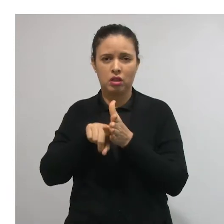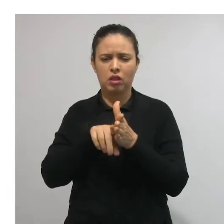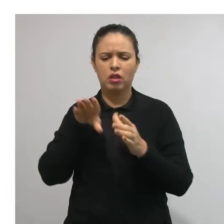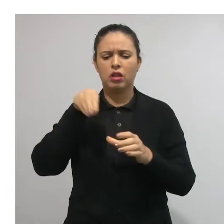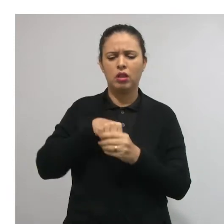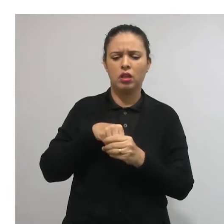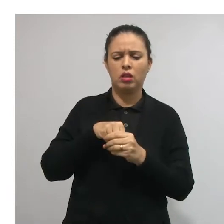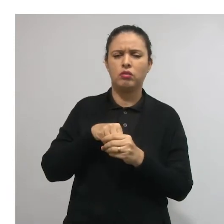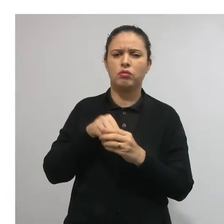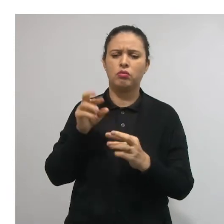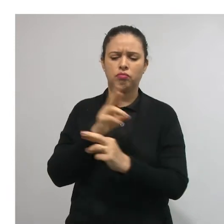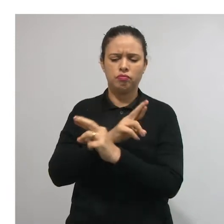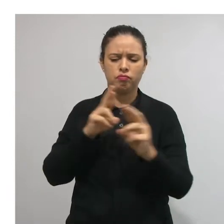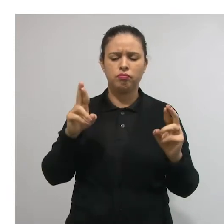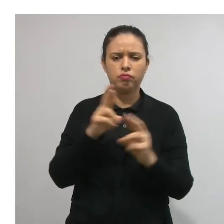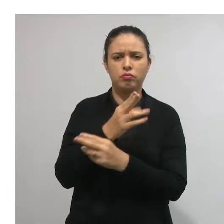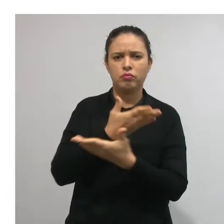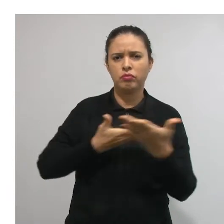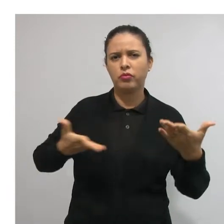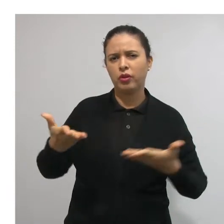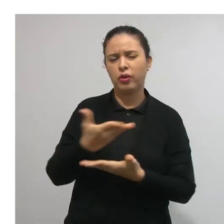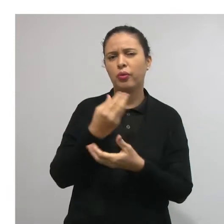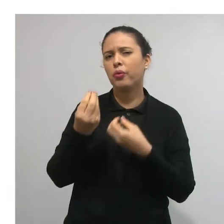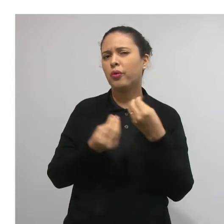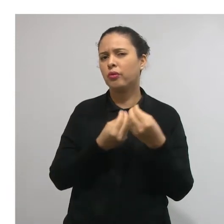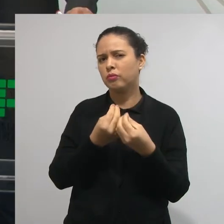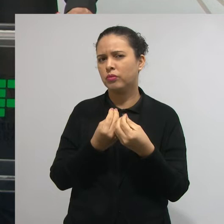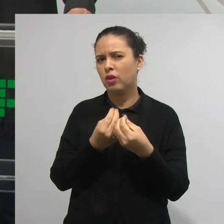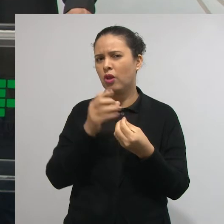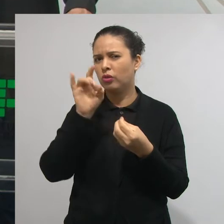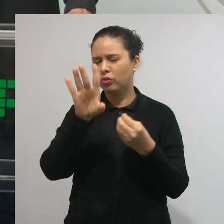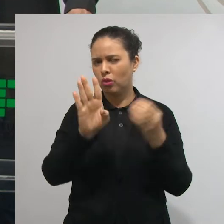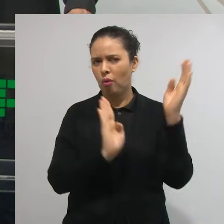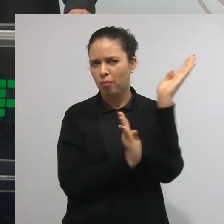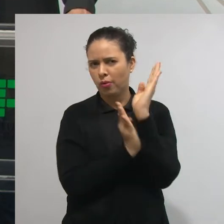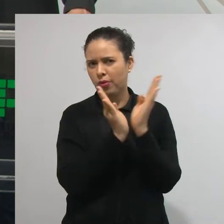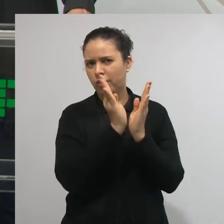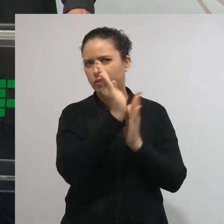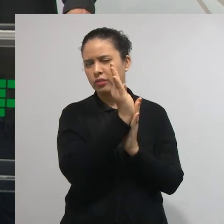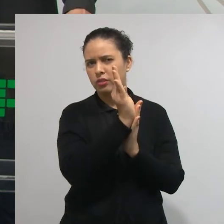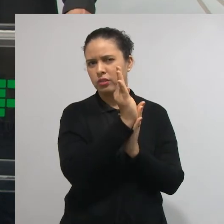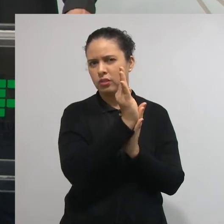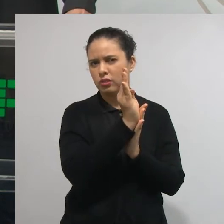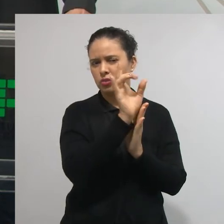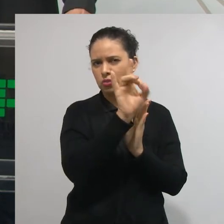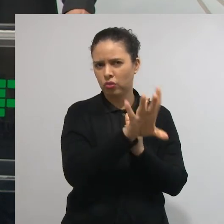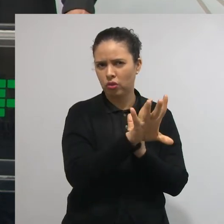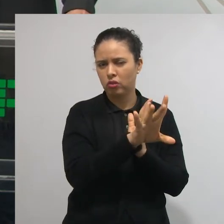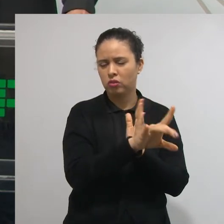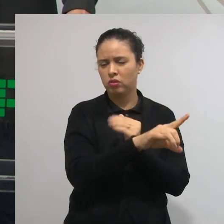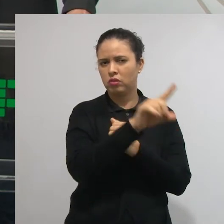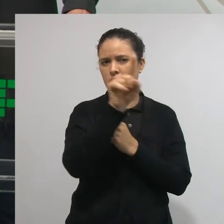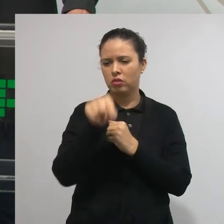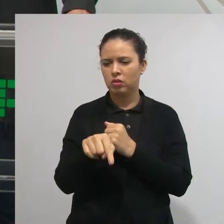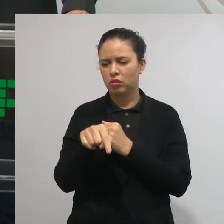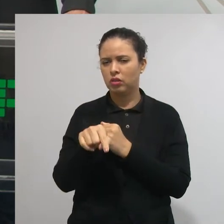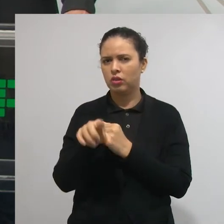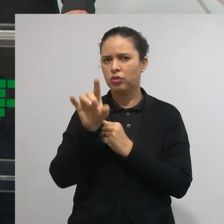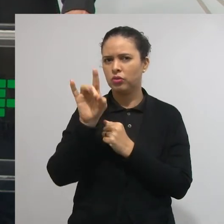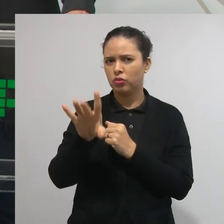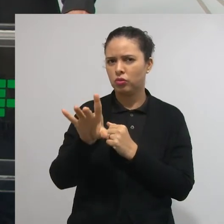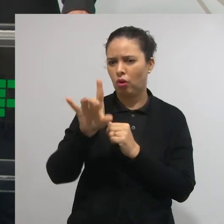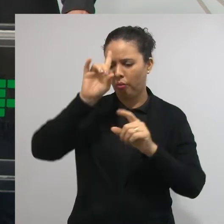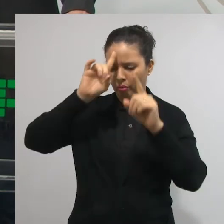suas inter-relações, etc. Não é só burocracia, não é só a cadeia